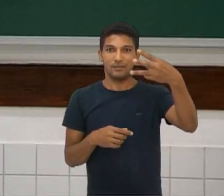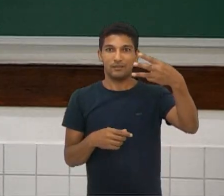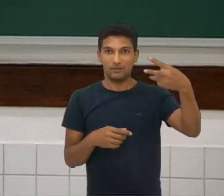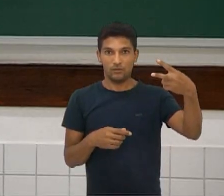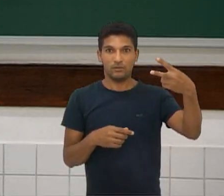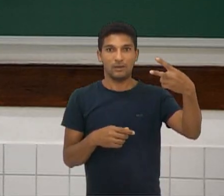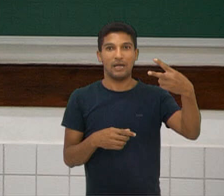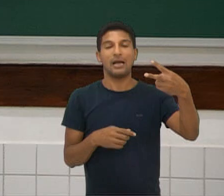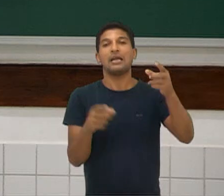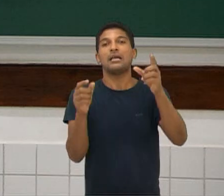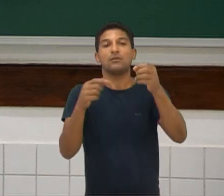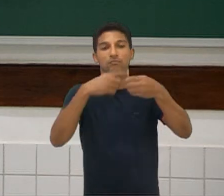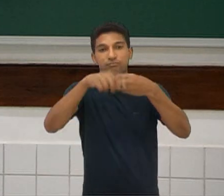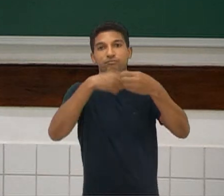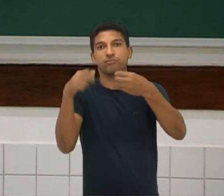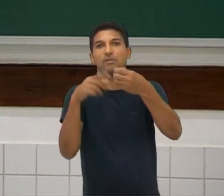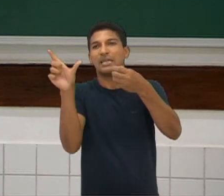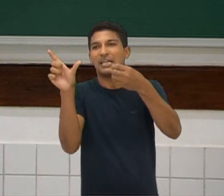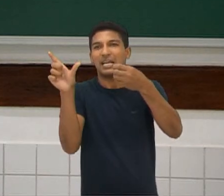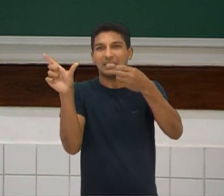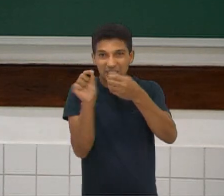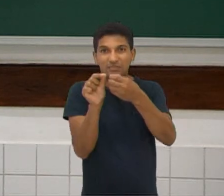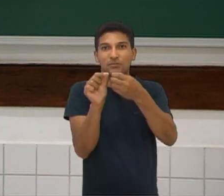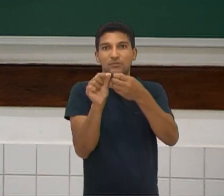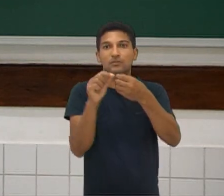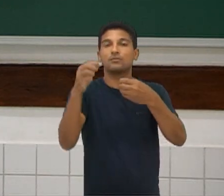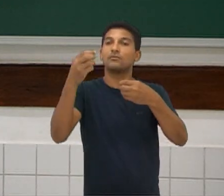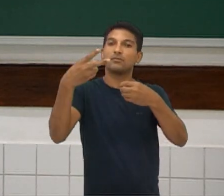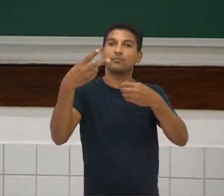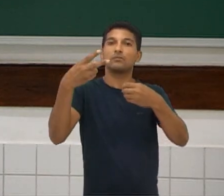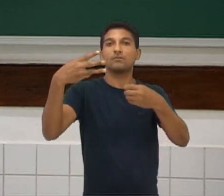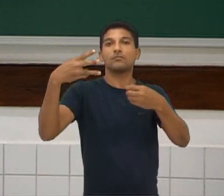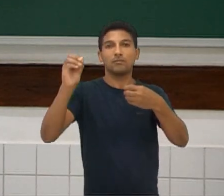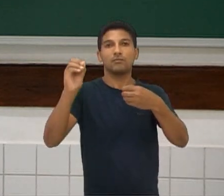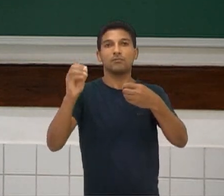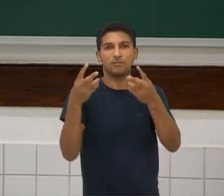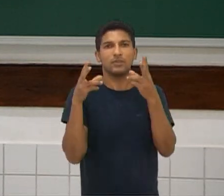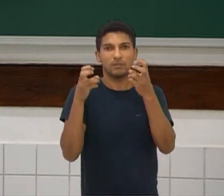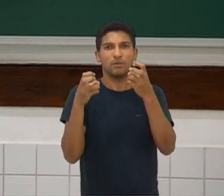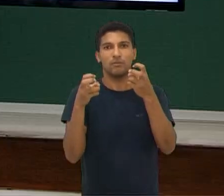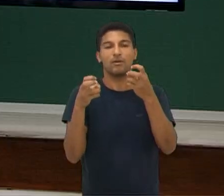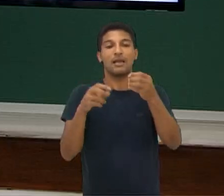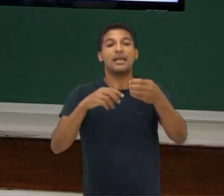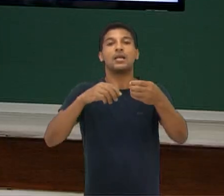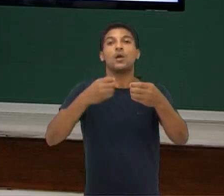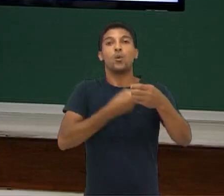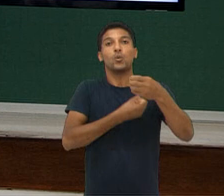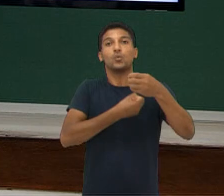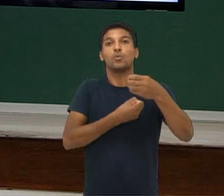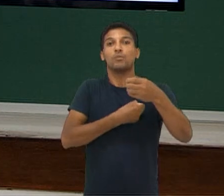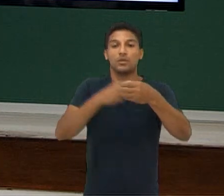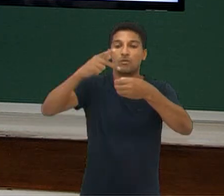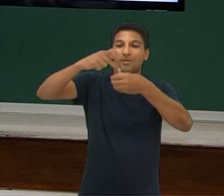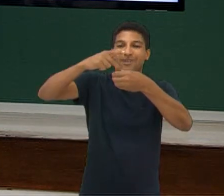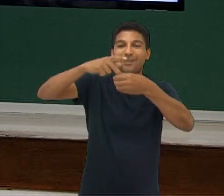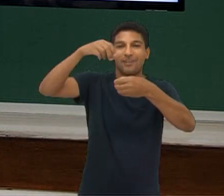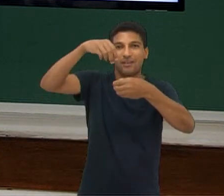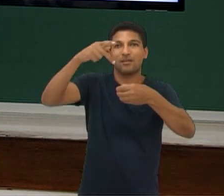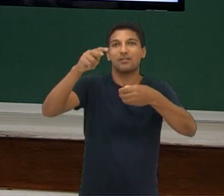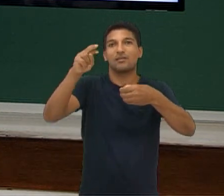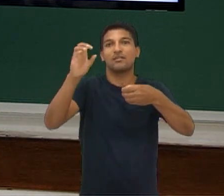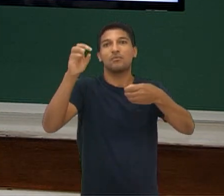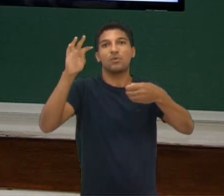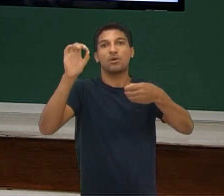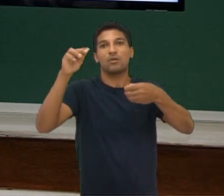né? Perceba que eu alterei o número atômico do elemento. Número atômico é a mesma coisa que o número de prótons. Lembra que o número de